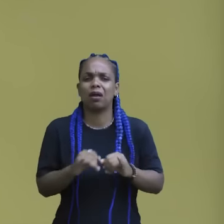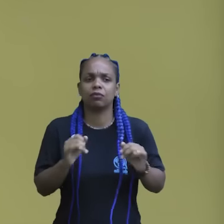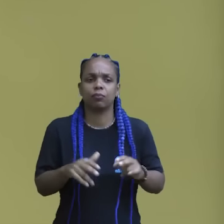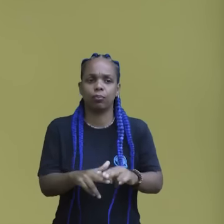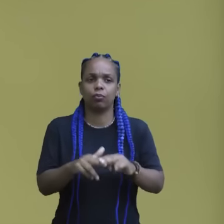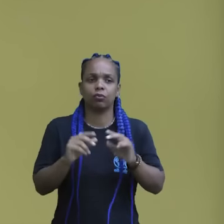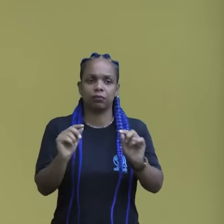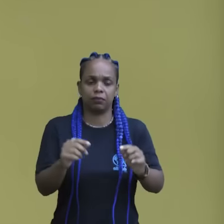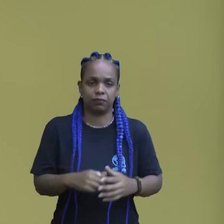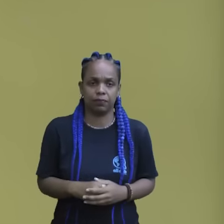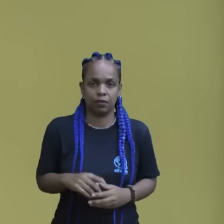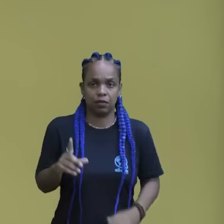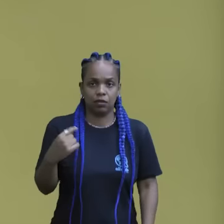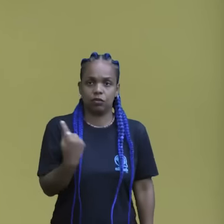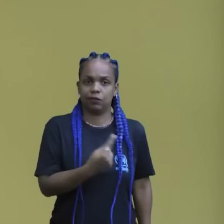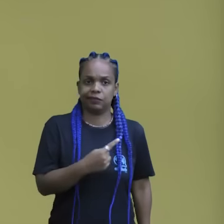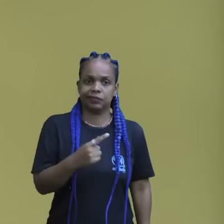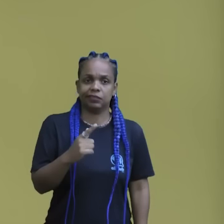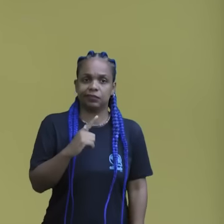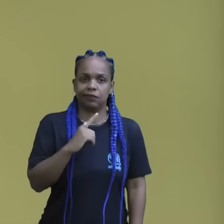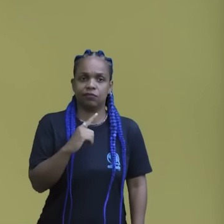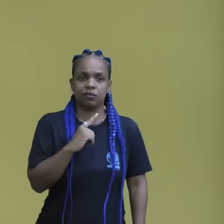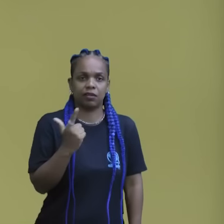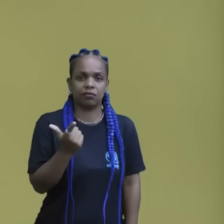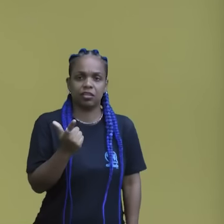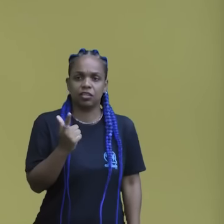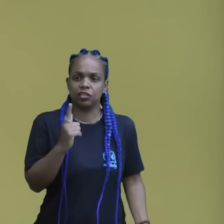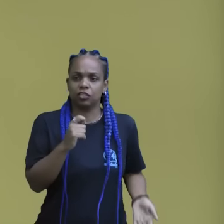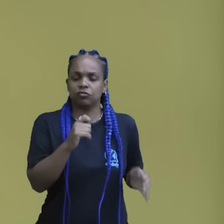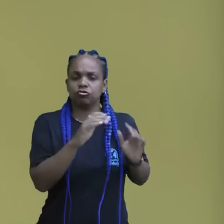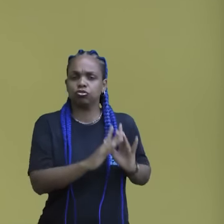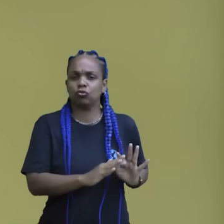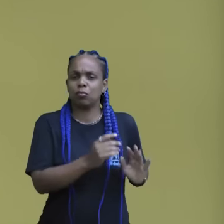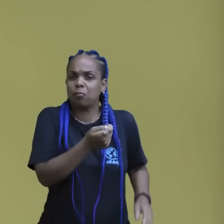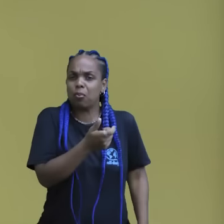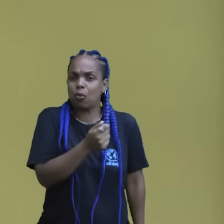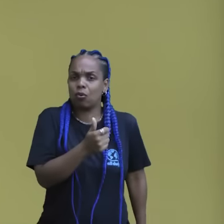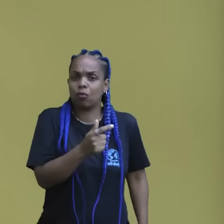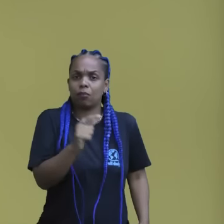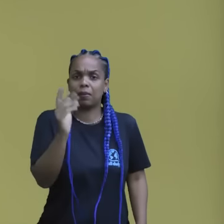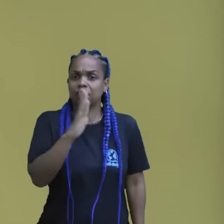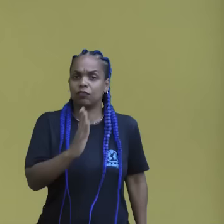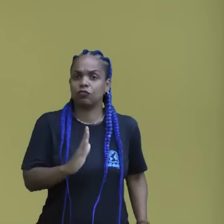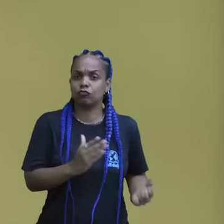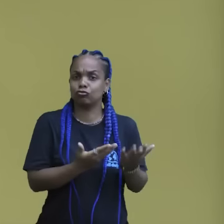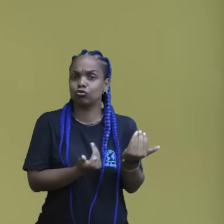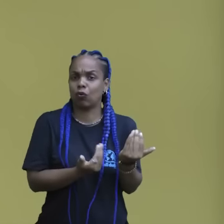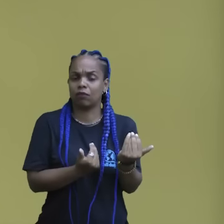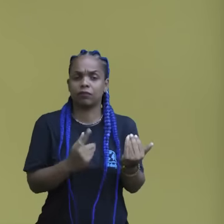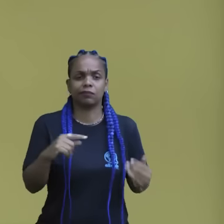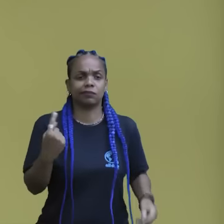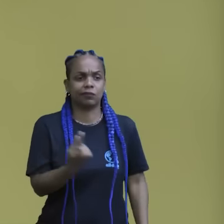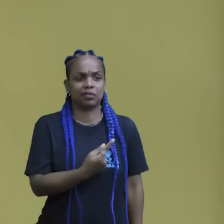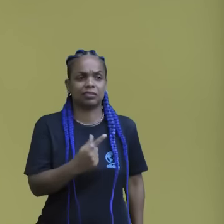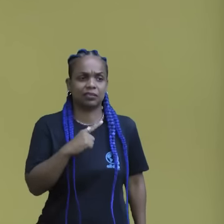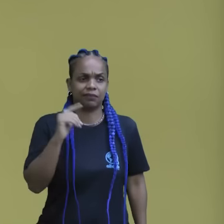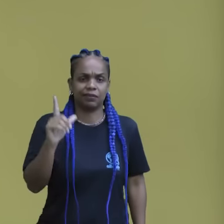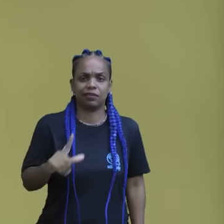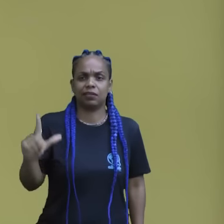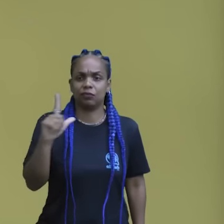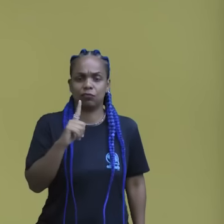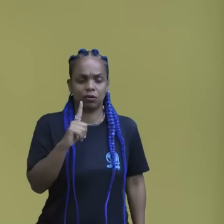jovem. A nossa literatura é muito pequena, né? Eu me lembro, quando eu fui fazer concurso pela primeira vez,